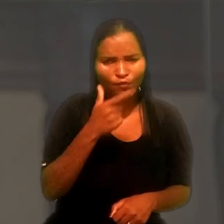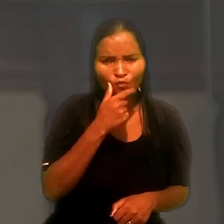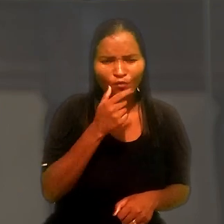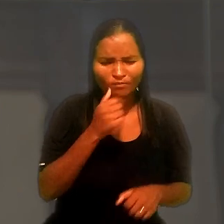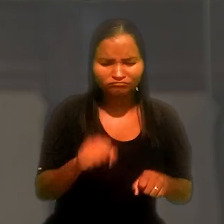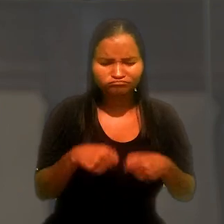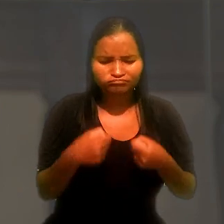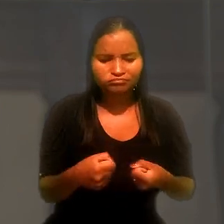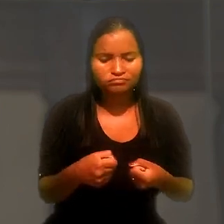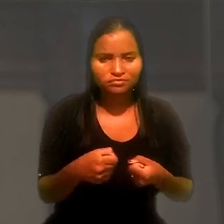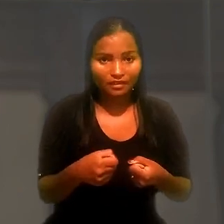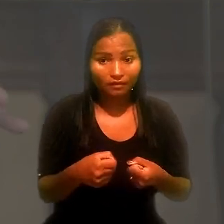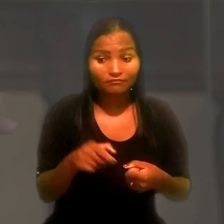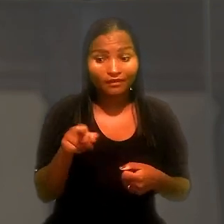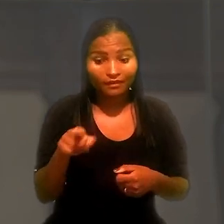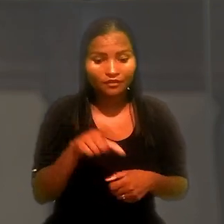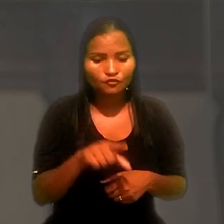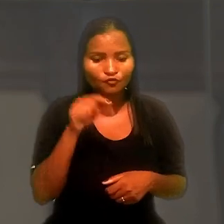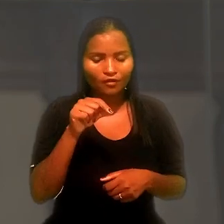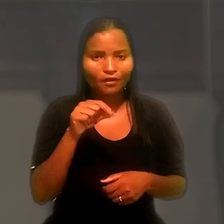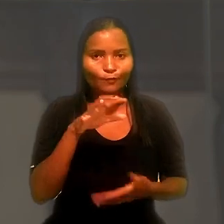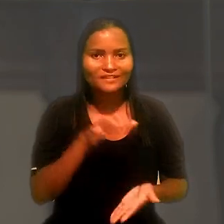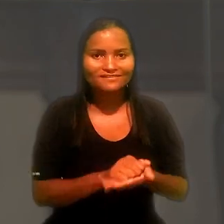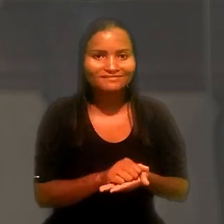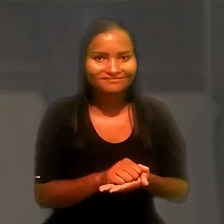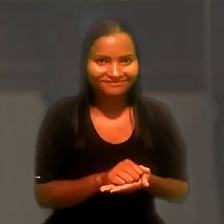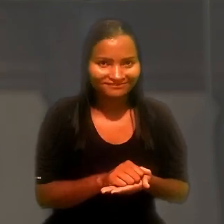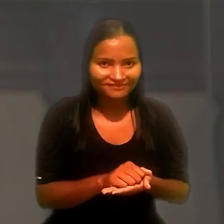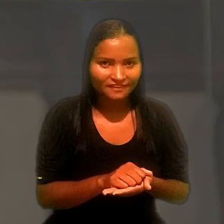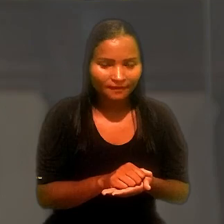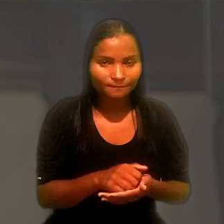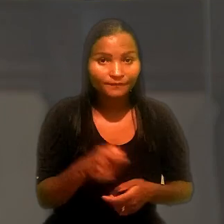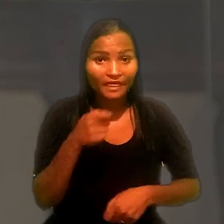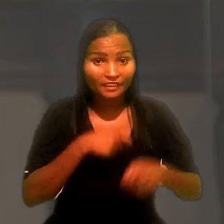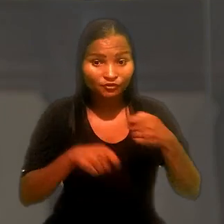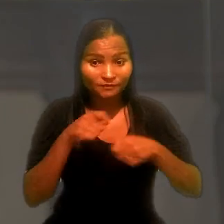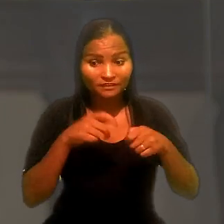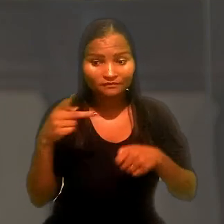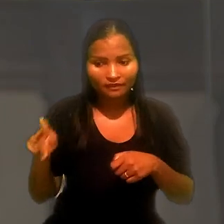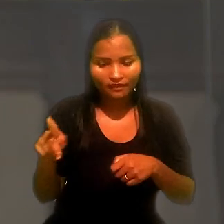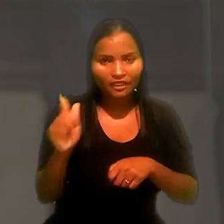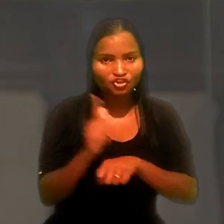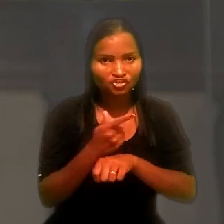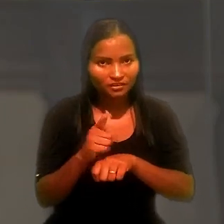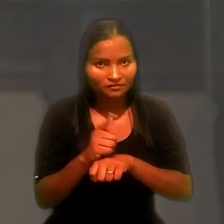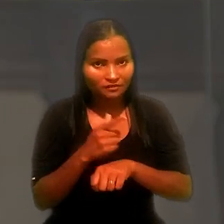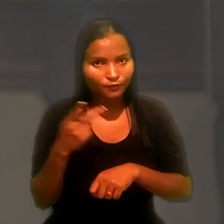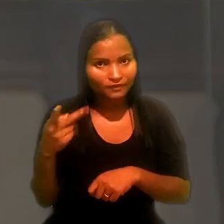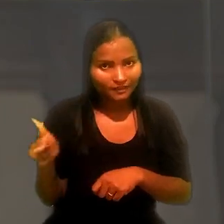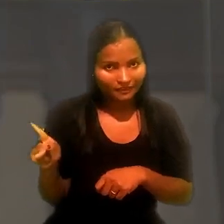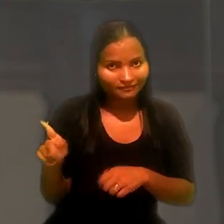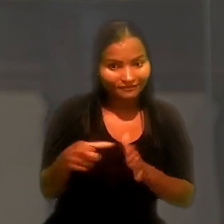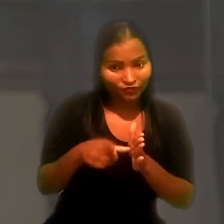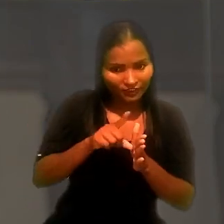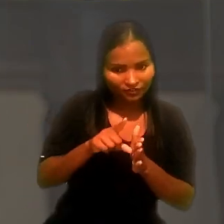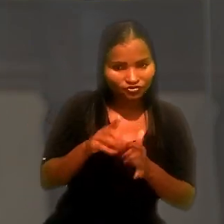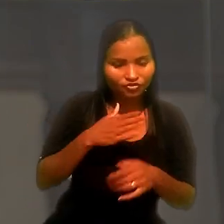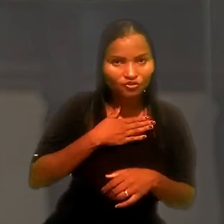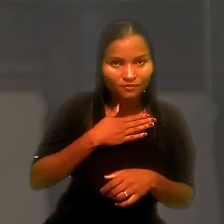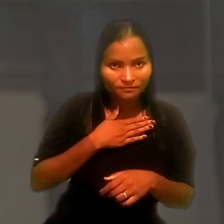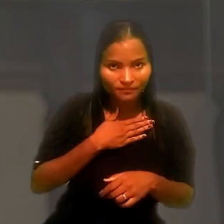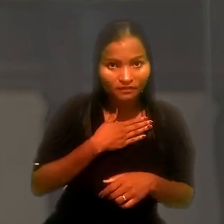determinado e voluntarioso, decidiu implantar. A administração dele, a gestão dele, que me